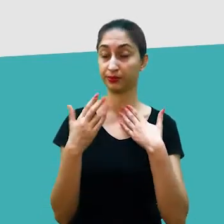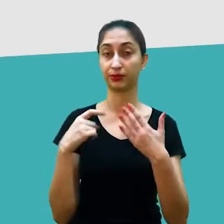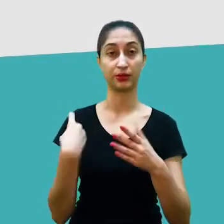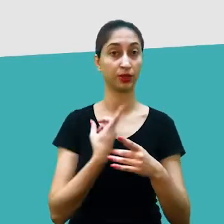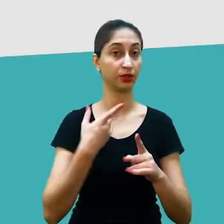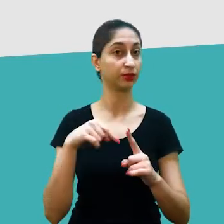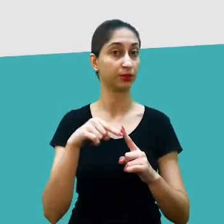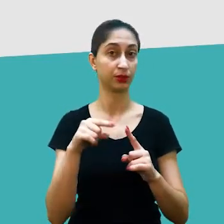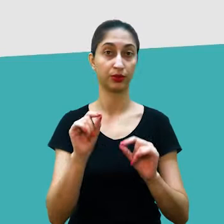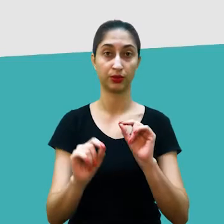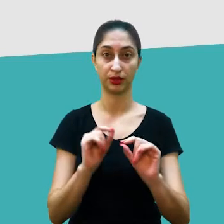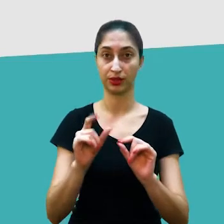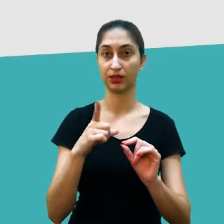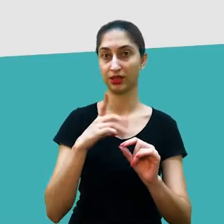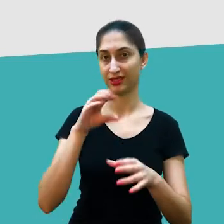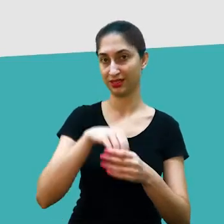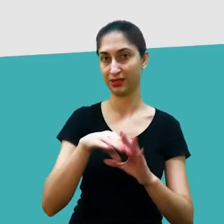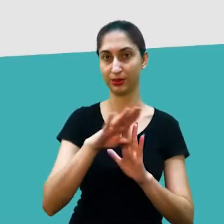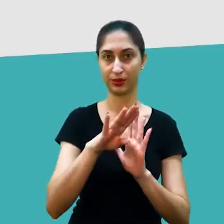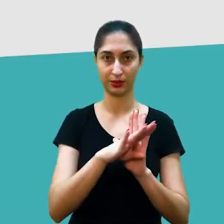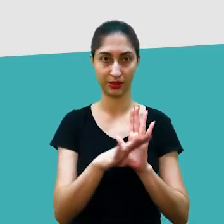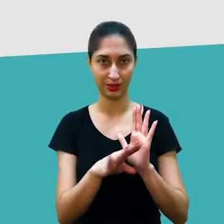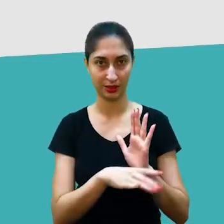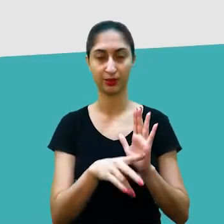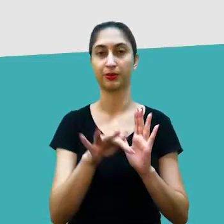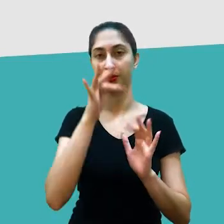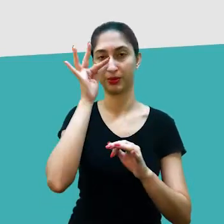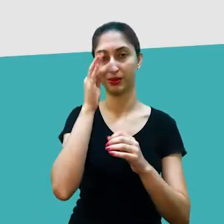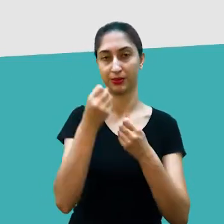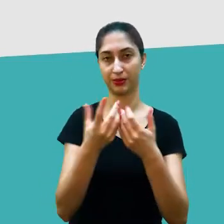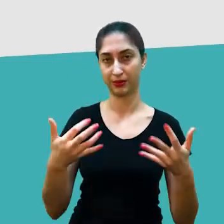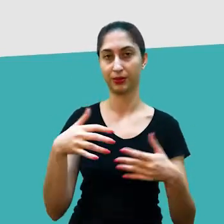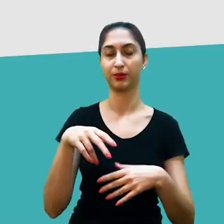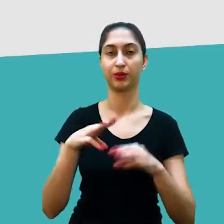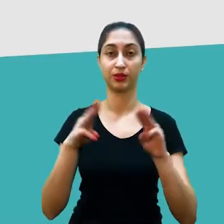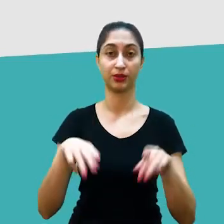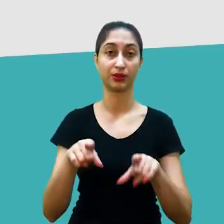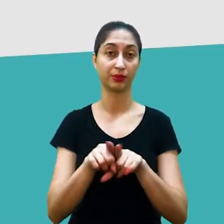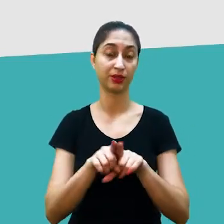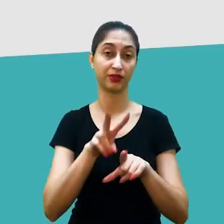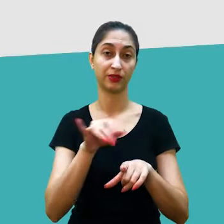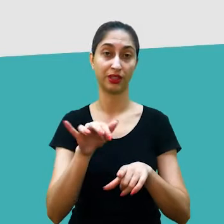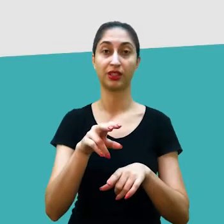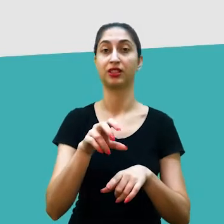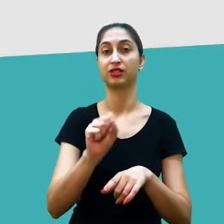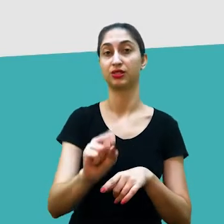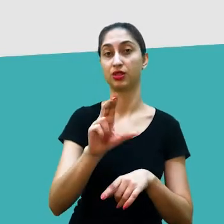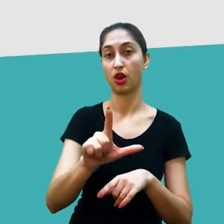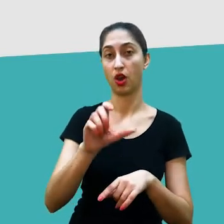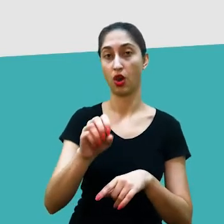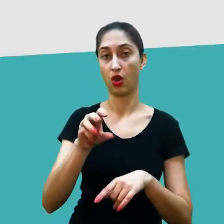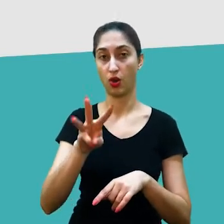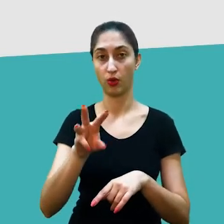vai também ao ar, além de ser dentro dessa programação da Primavera dos Museus, durante a Slow Week, que é